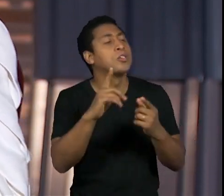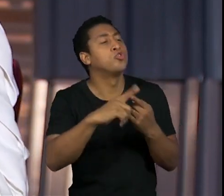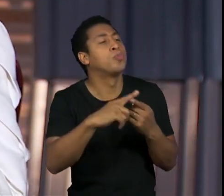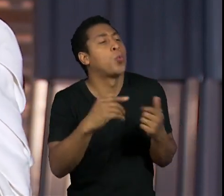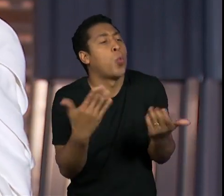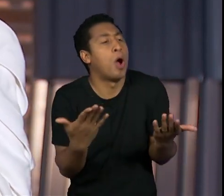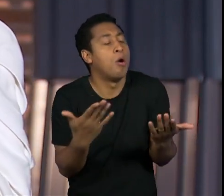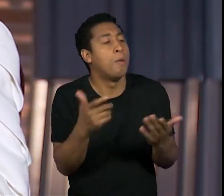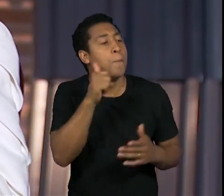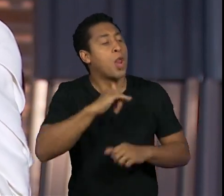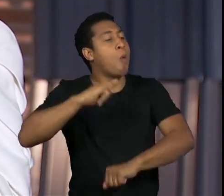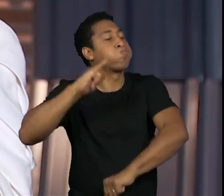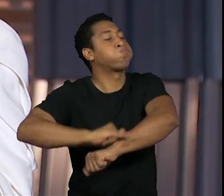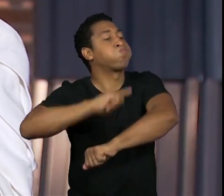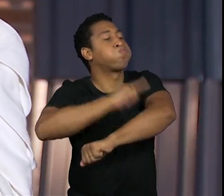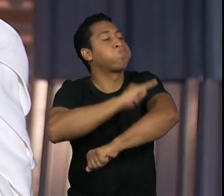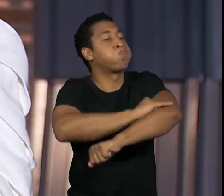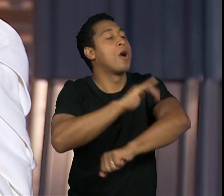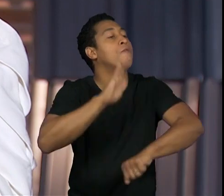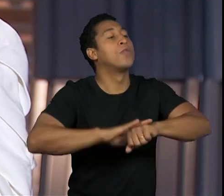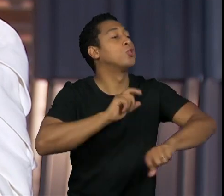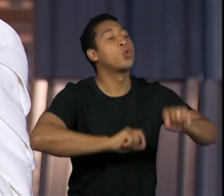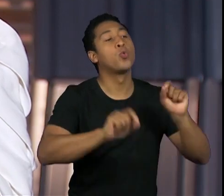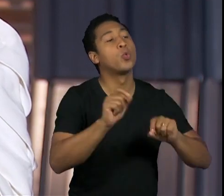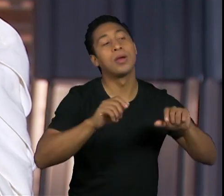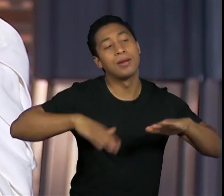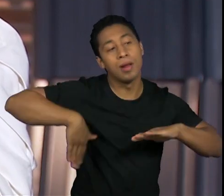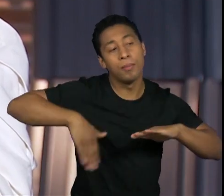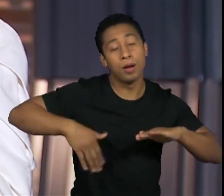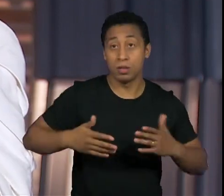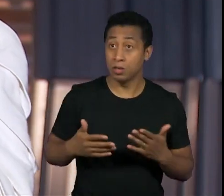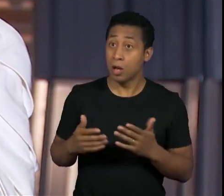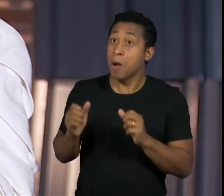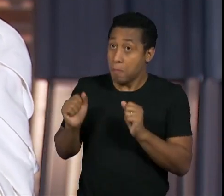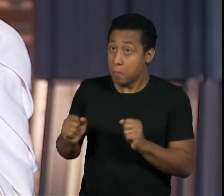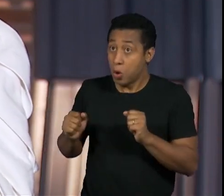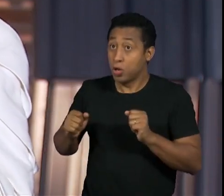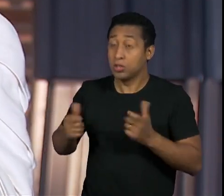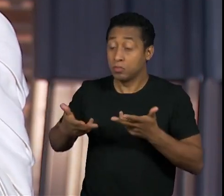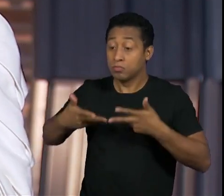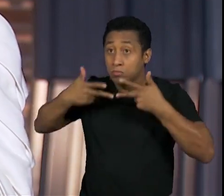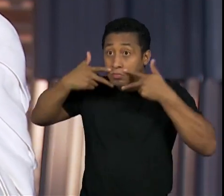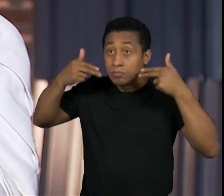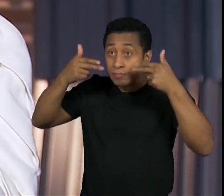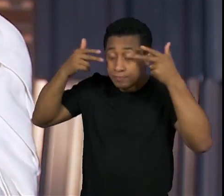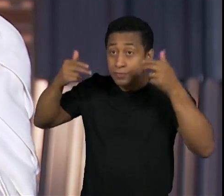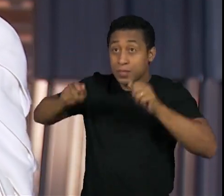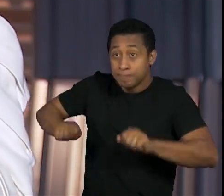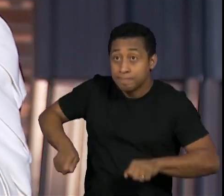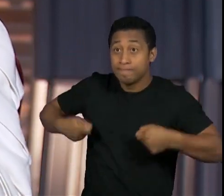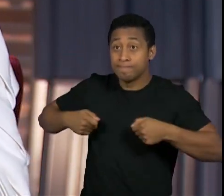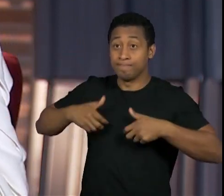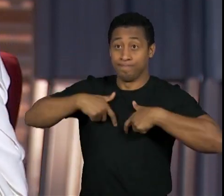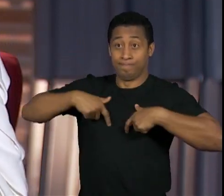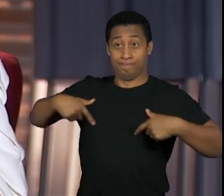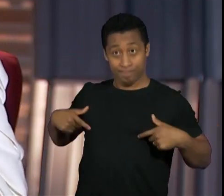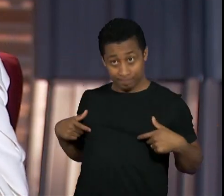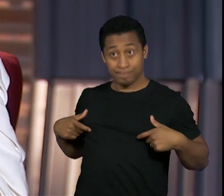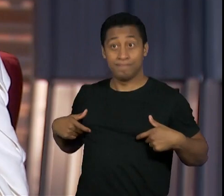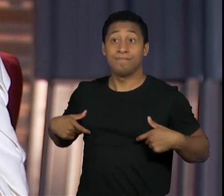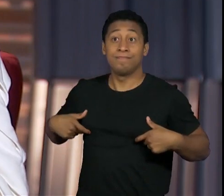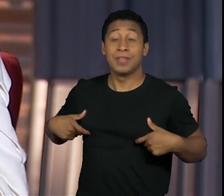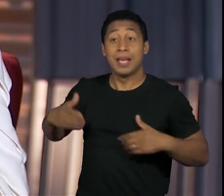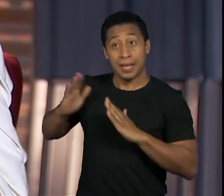biquíni, o que devem fazer na praia? Vestir o biquíni em casa, preferencialmente, ir à praia, tomar banho, tomar sol e aproveitar